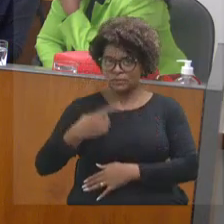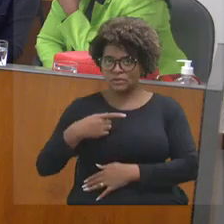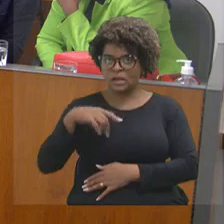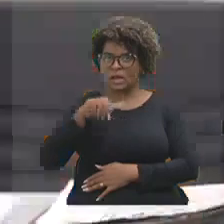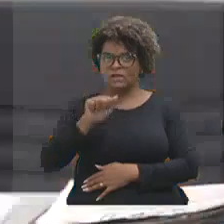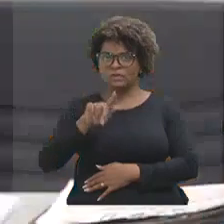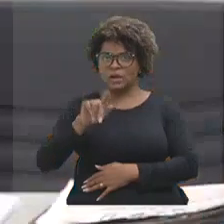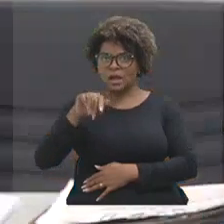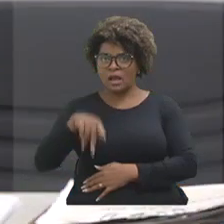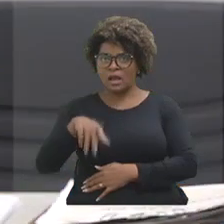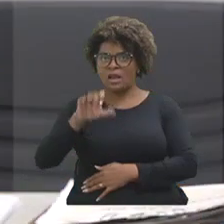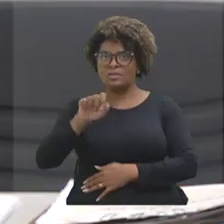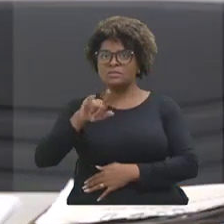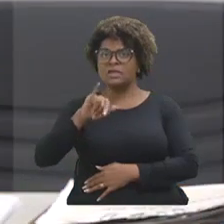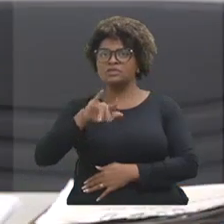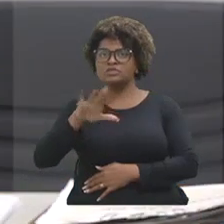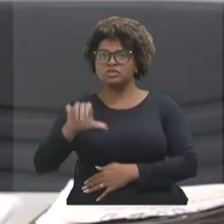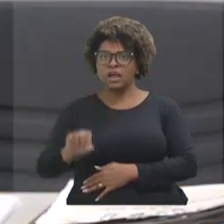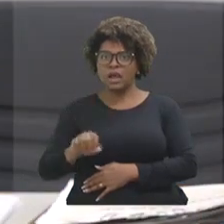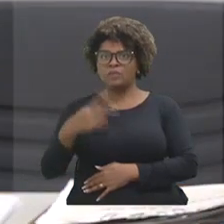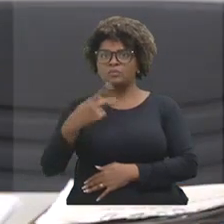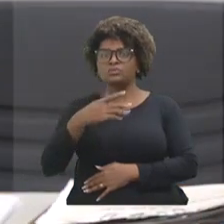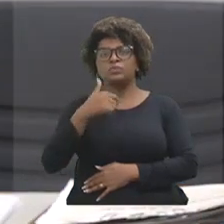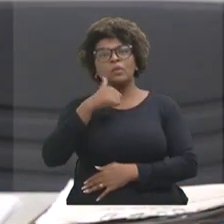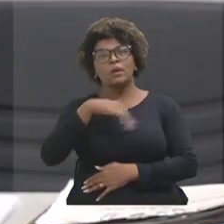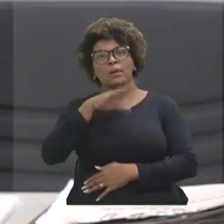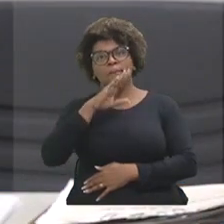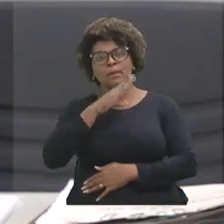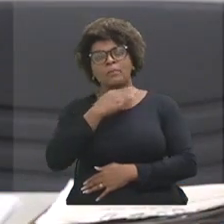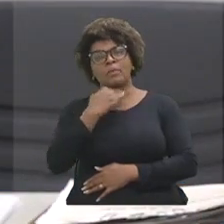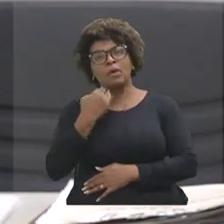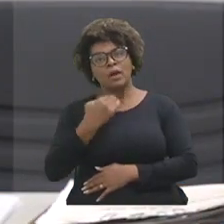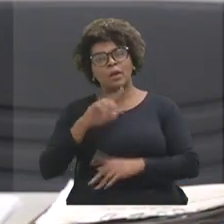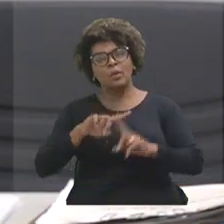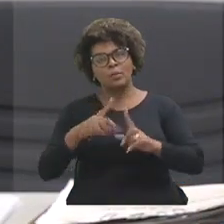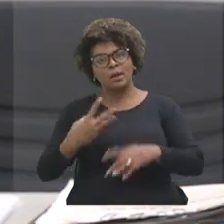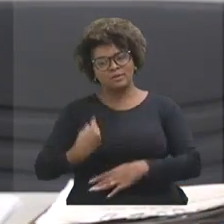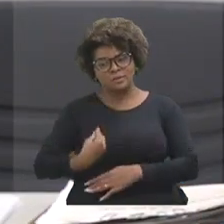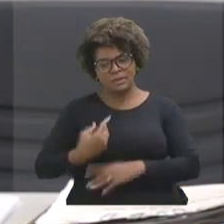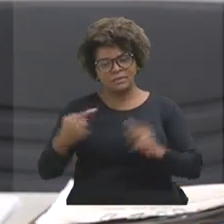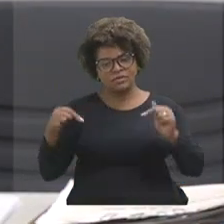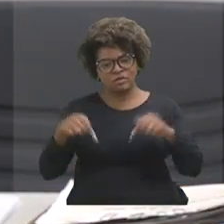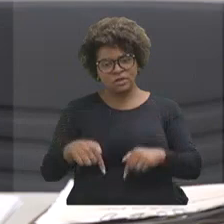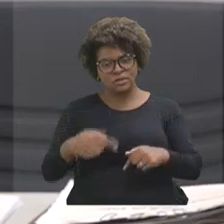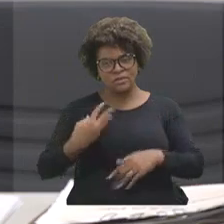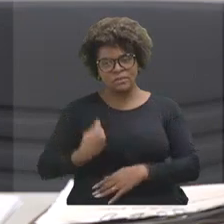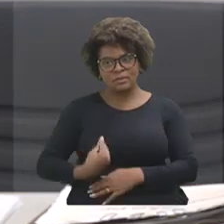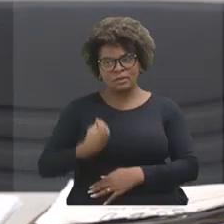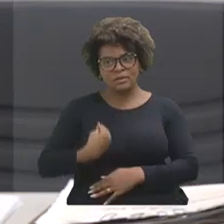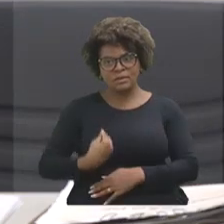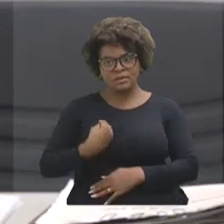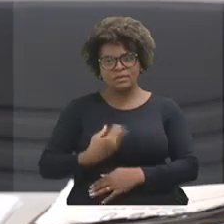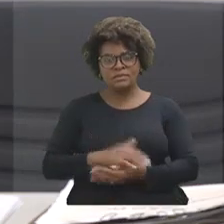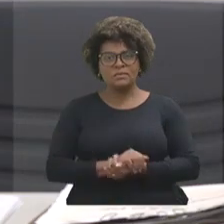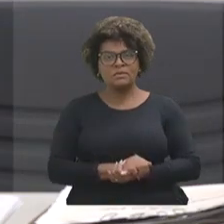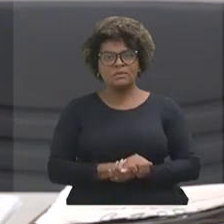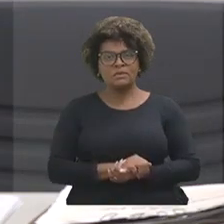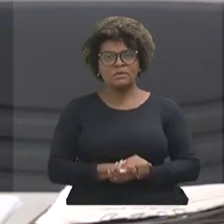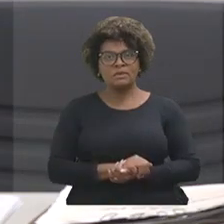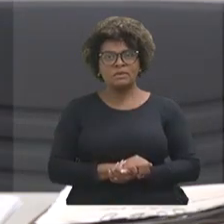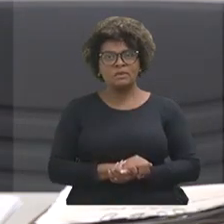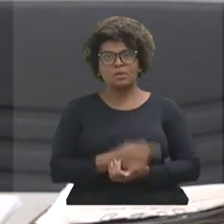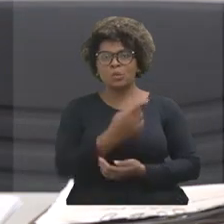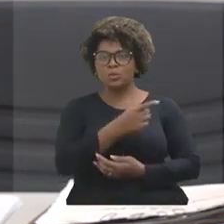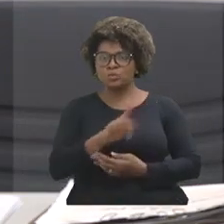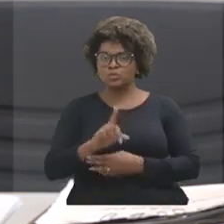do falecimento da sua mãe tá aqui participando dessa importante audiência a do Fábio baquerente que eu considero aqui nos últimos anos